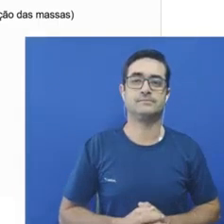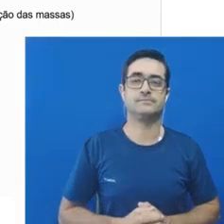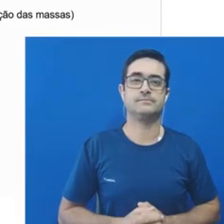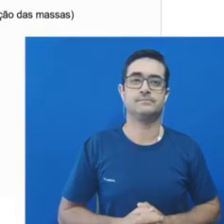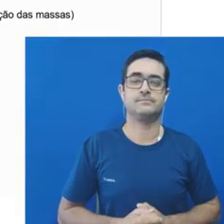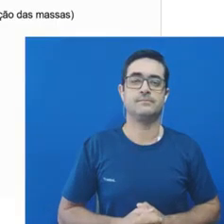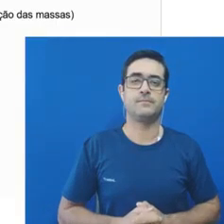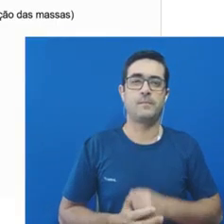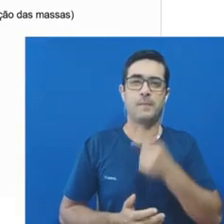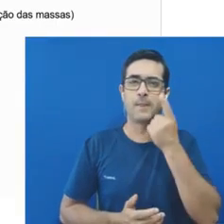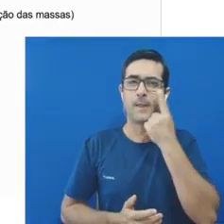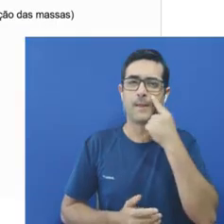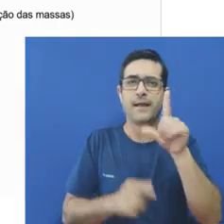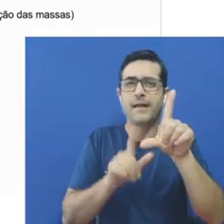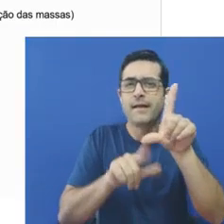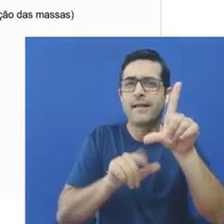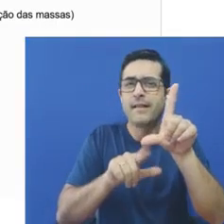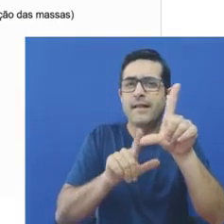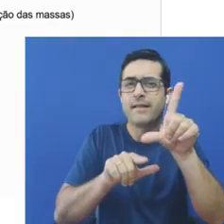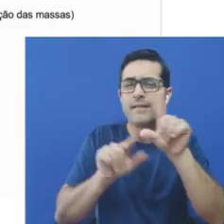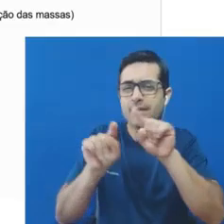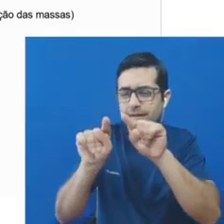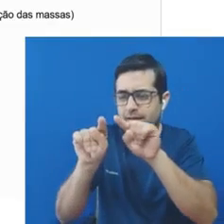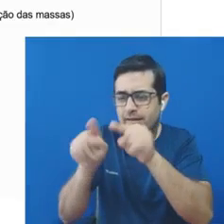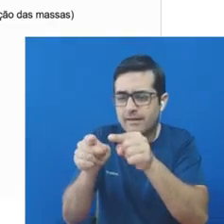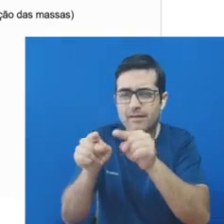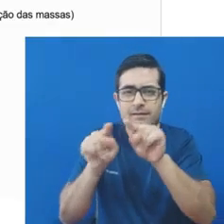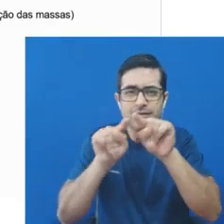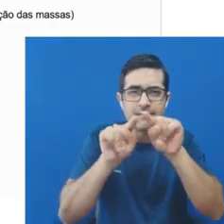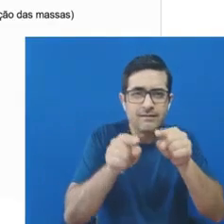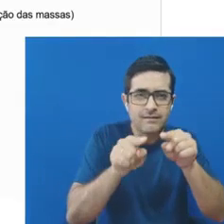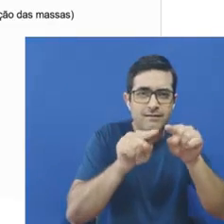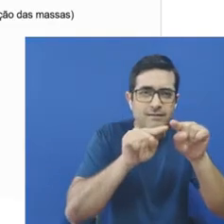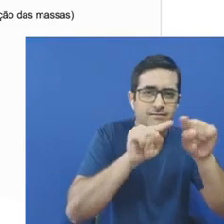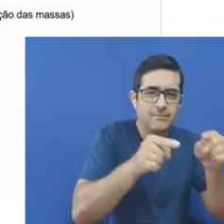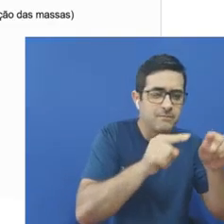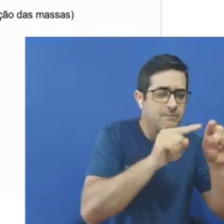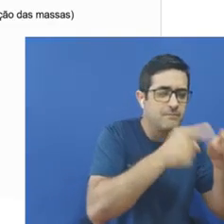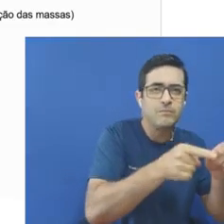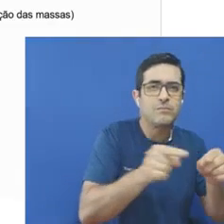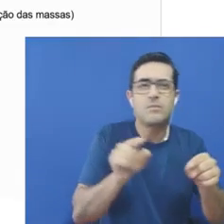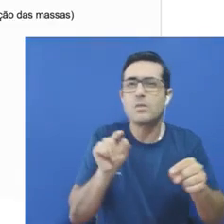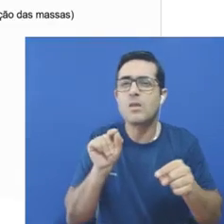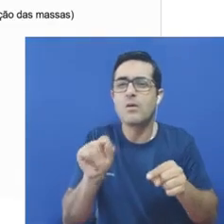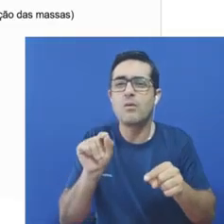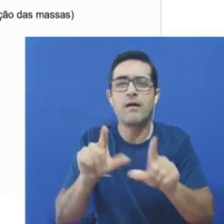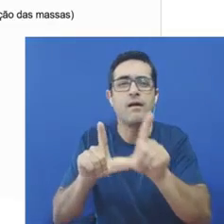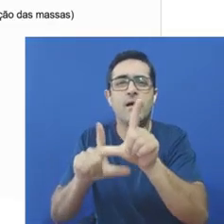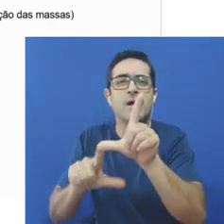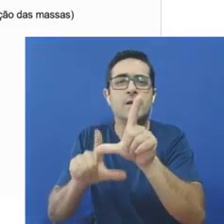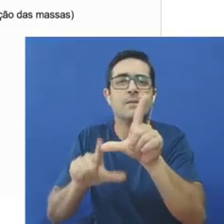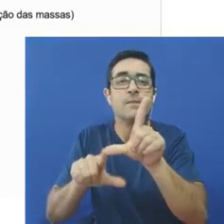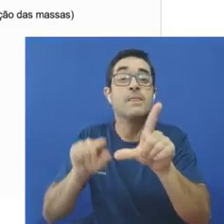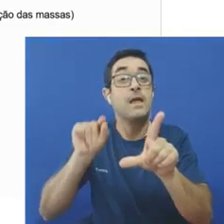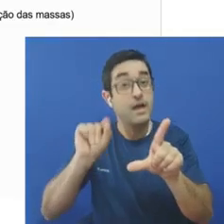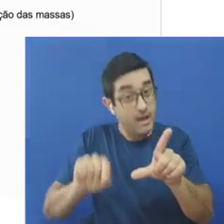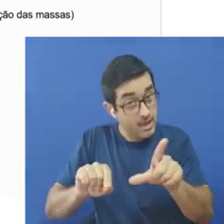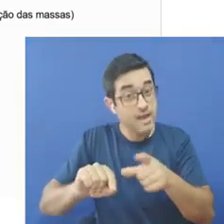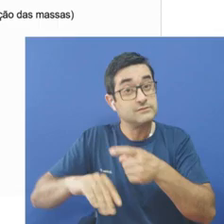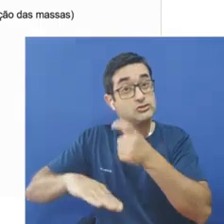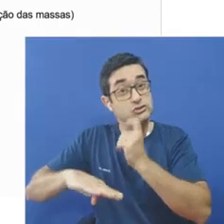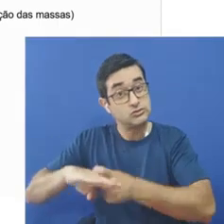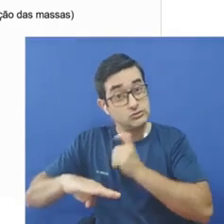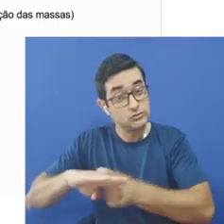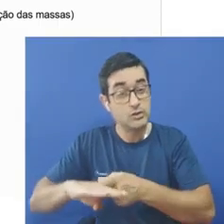essas letras entre parênteses subscrito. Essas letras querem dizer o estado físico em que